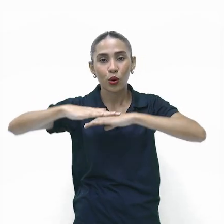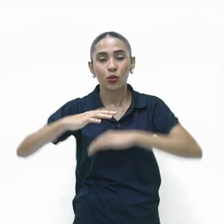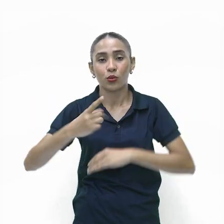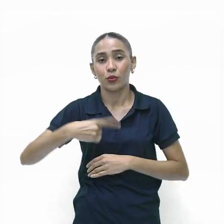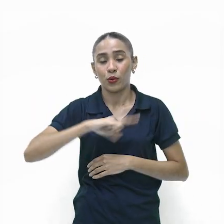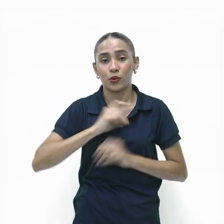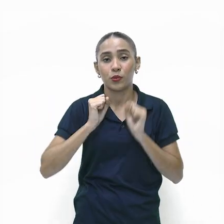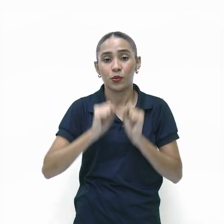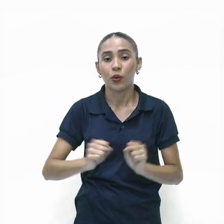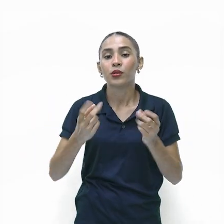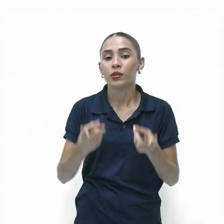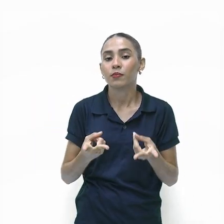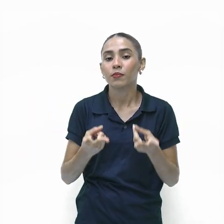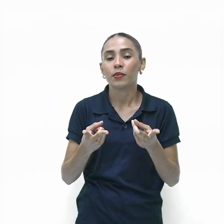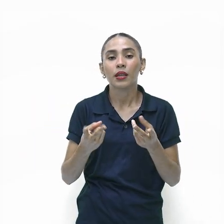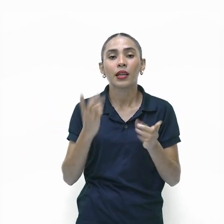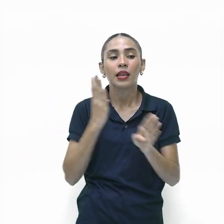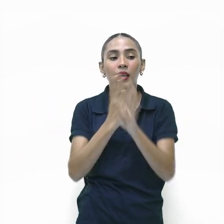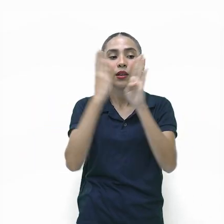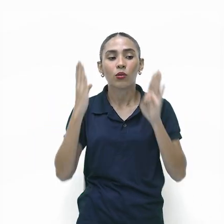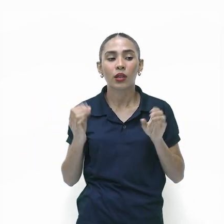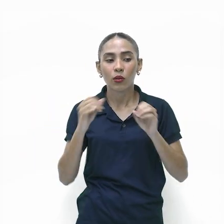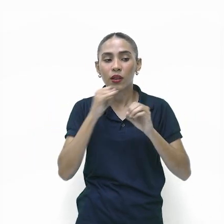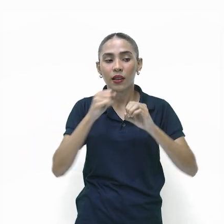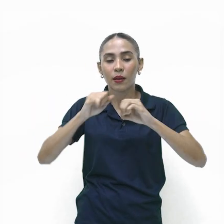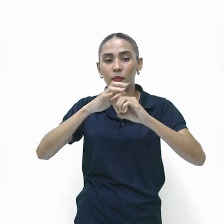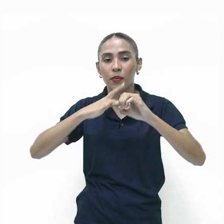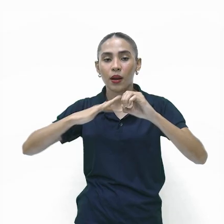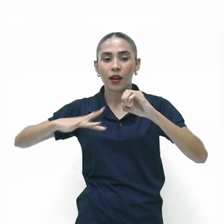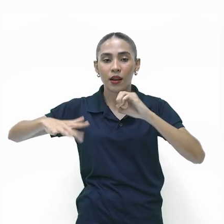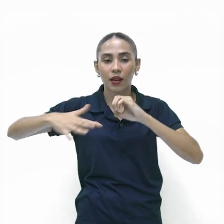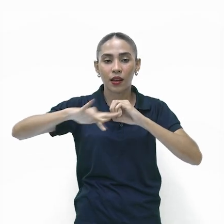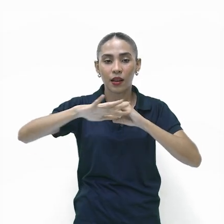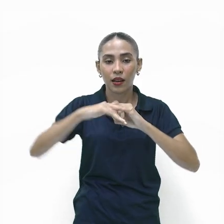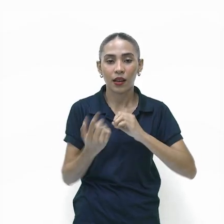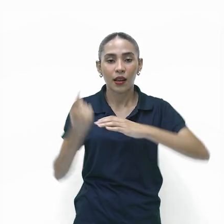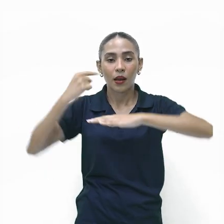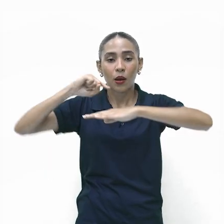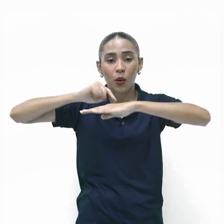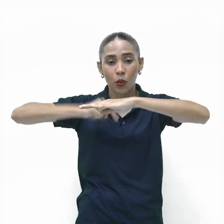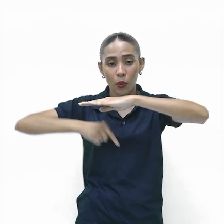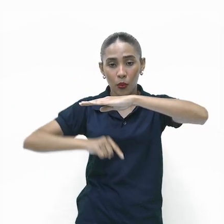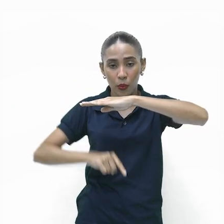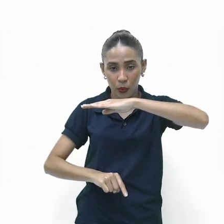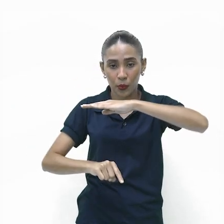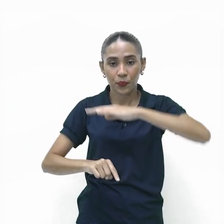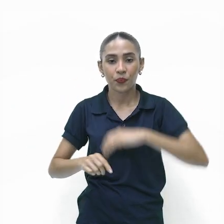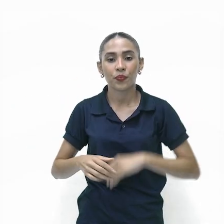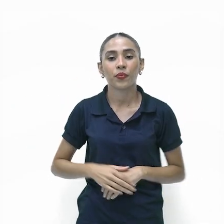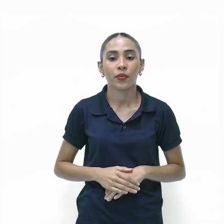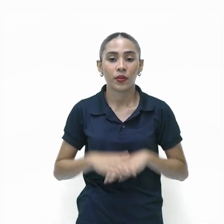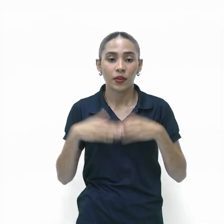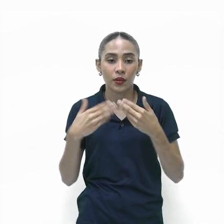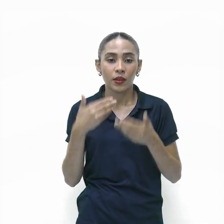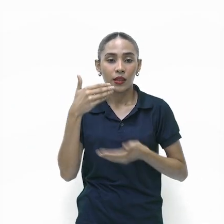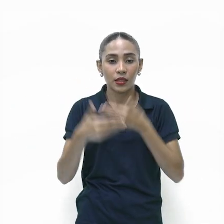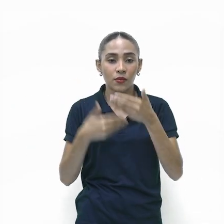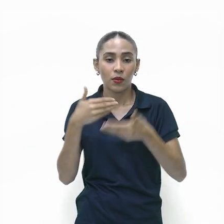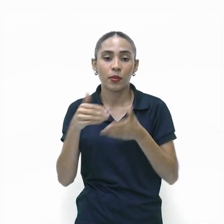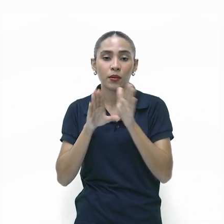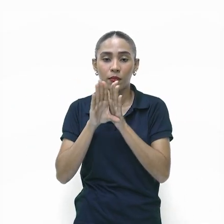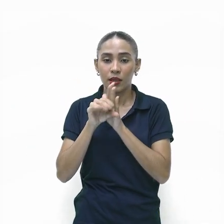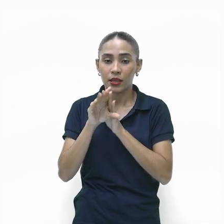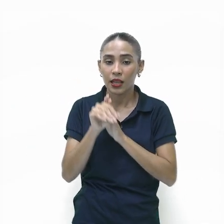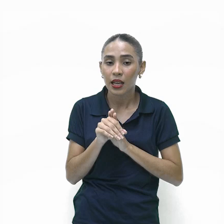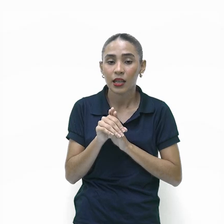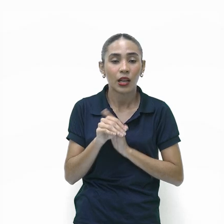solo, onde nós podemos encontrar, por exemplo, uma vida subterrânea, uma verdadeira Galápagos subterrânea, com